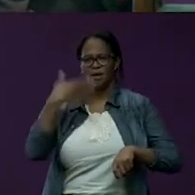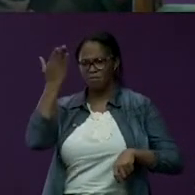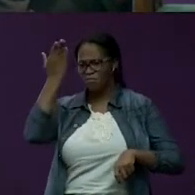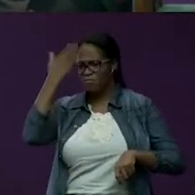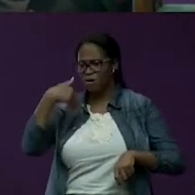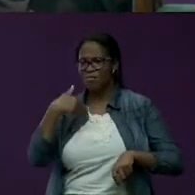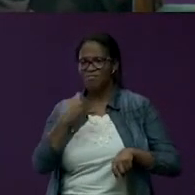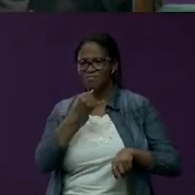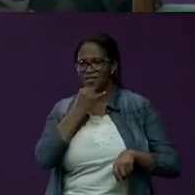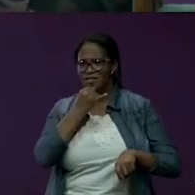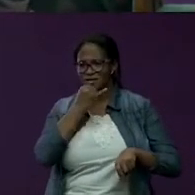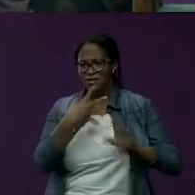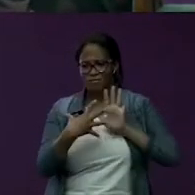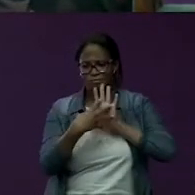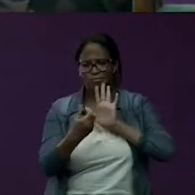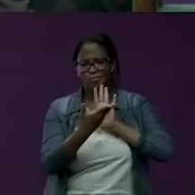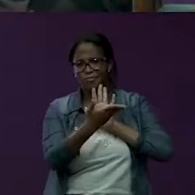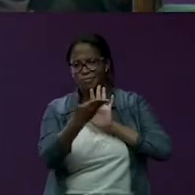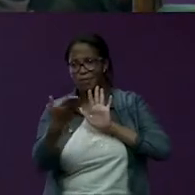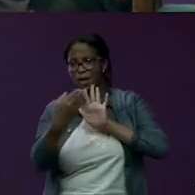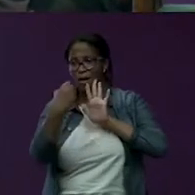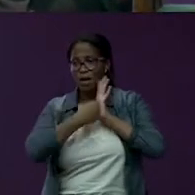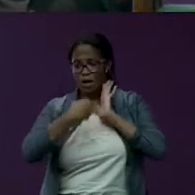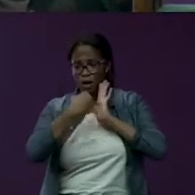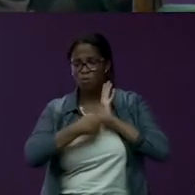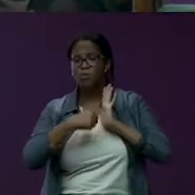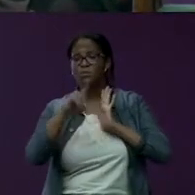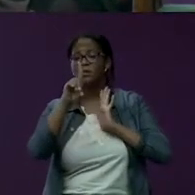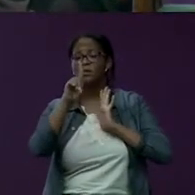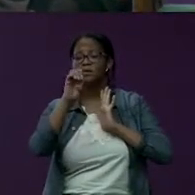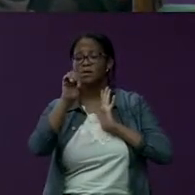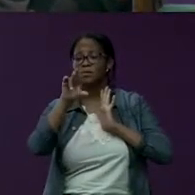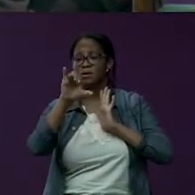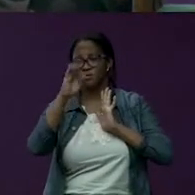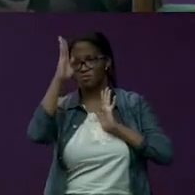exemplar para a luta pela democracia no Brasil.